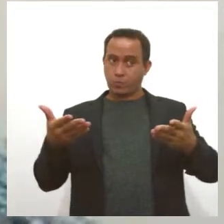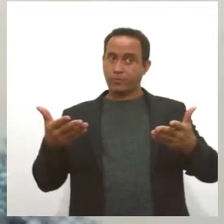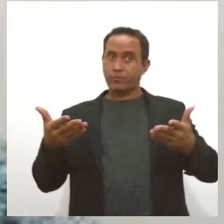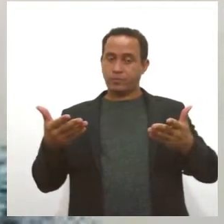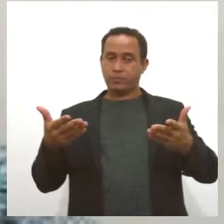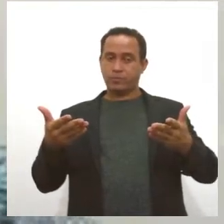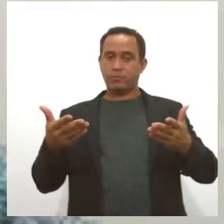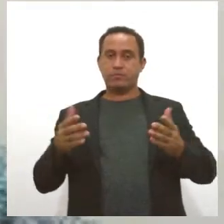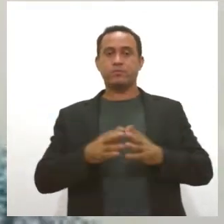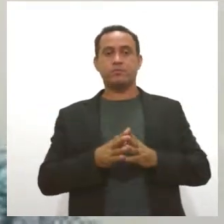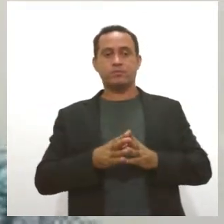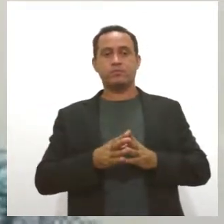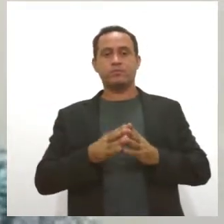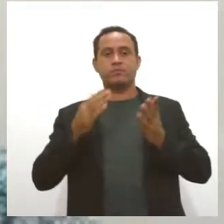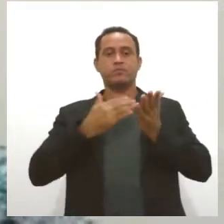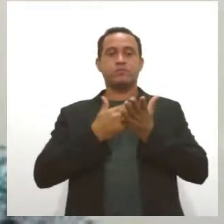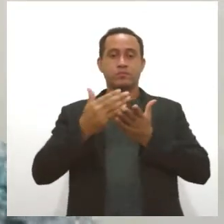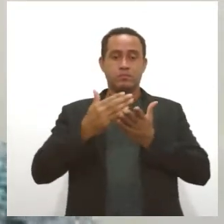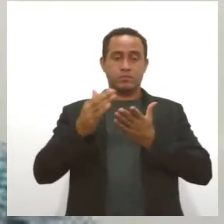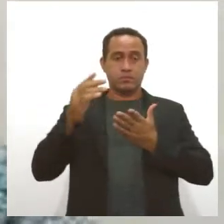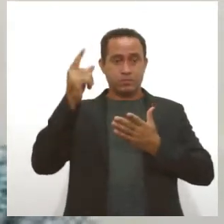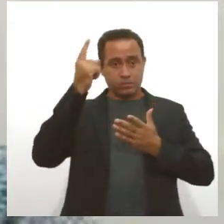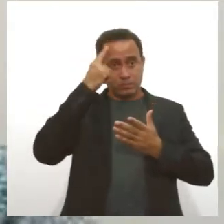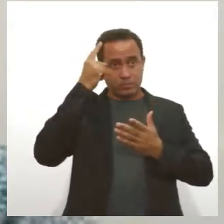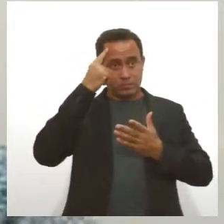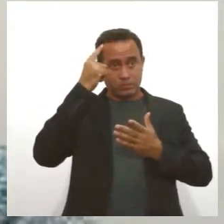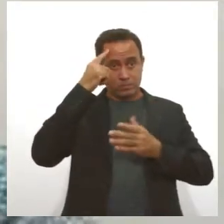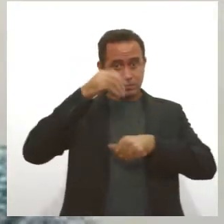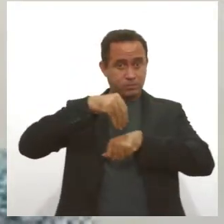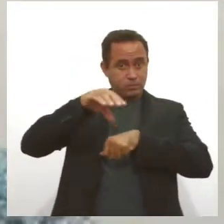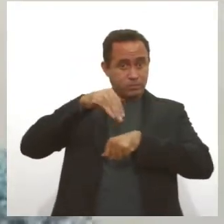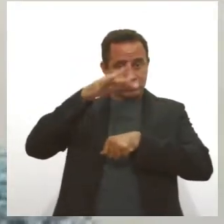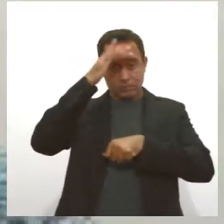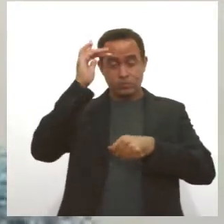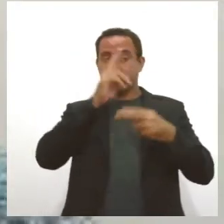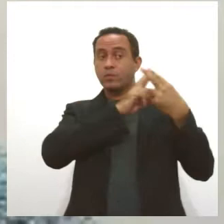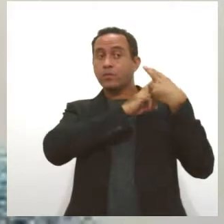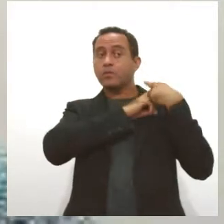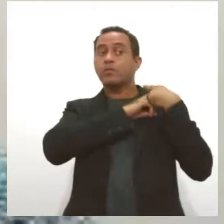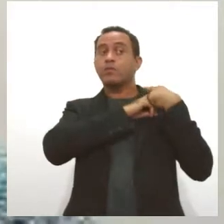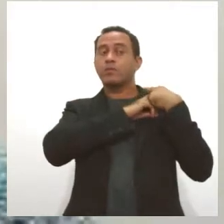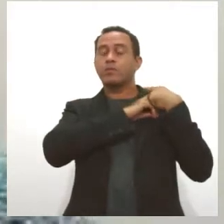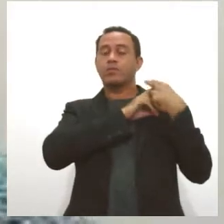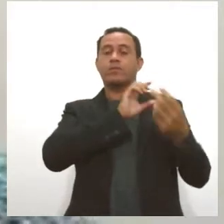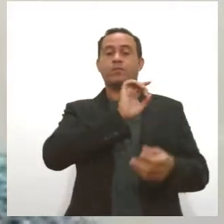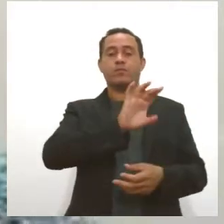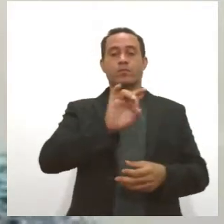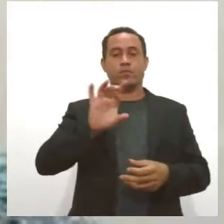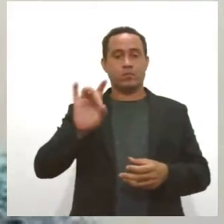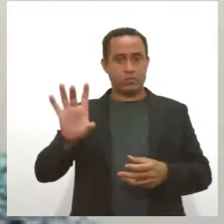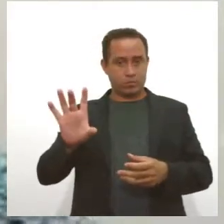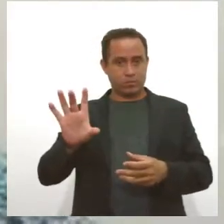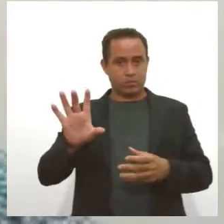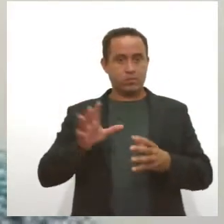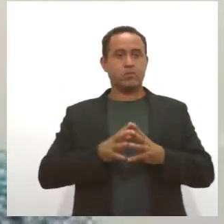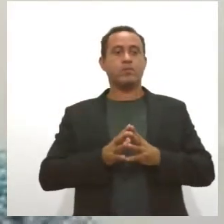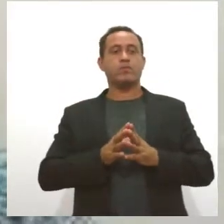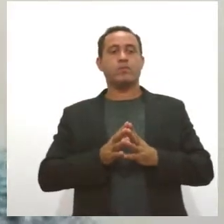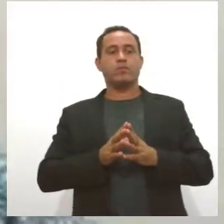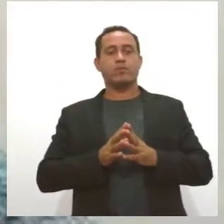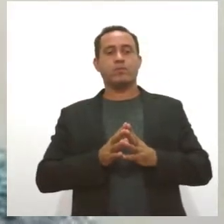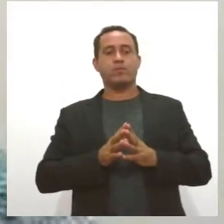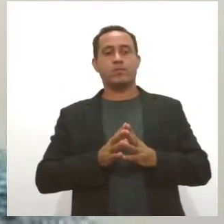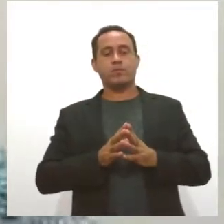Eu sempre gosto de começar a conceituar parentalidade responsável com um dito africano, que